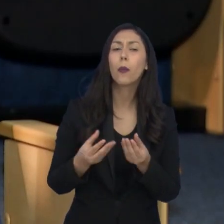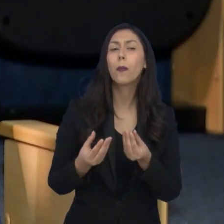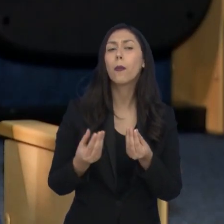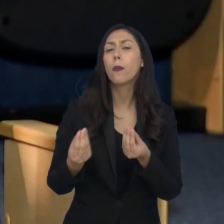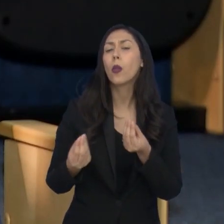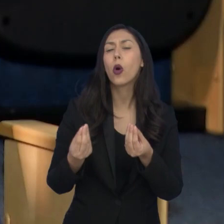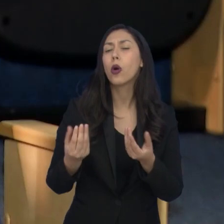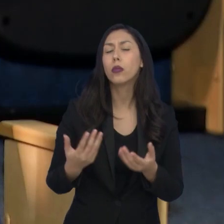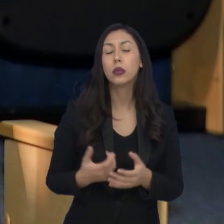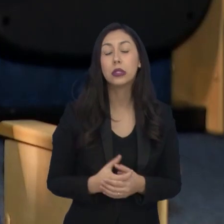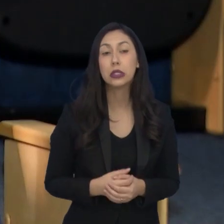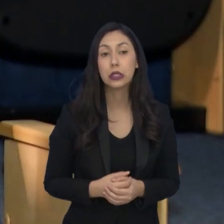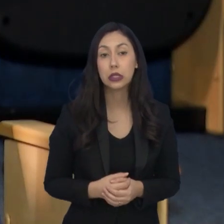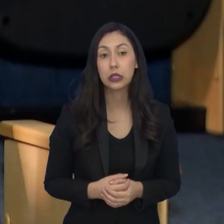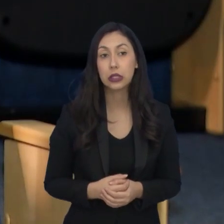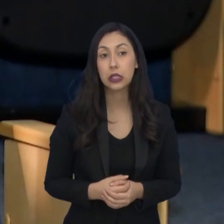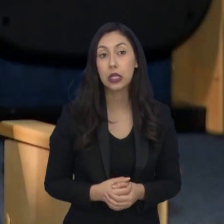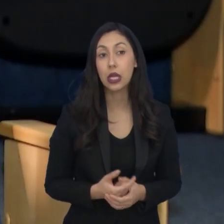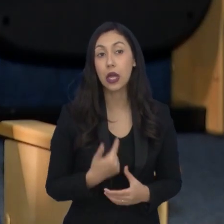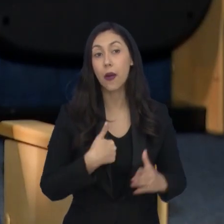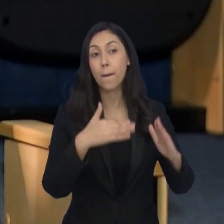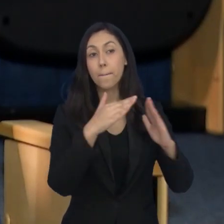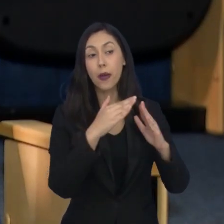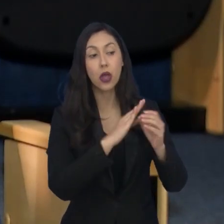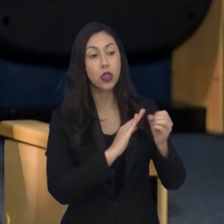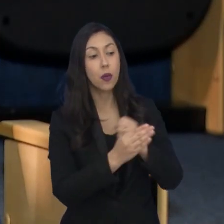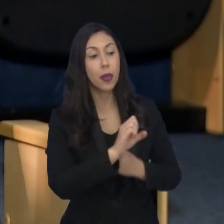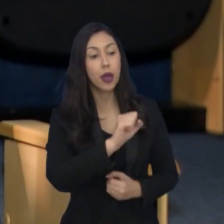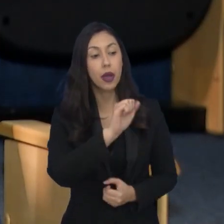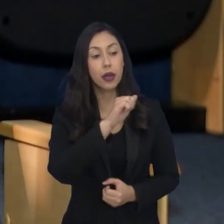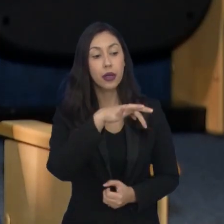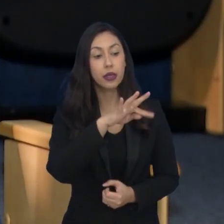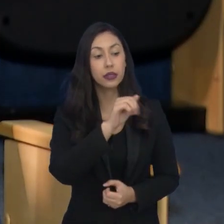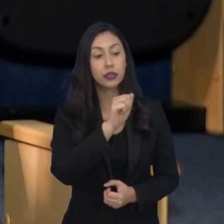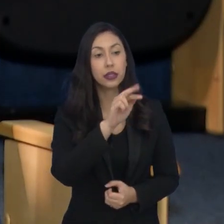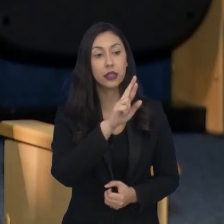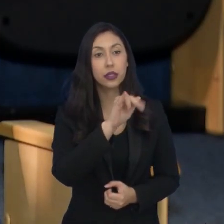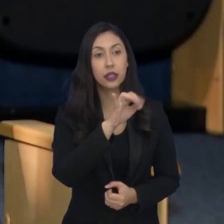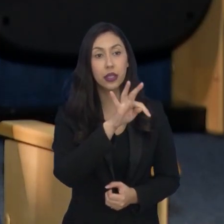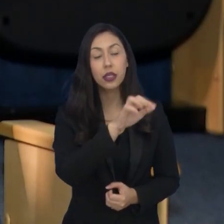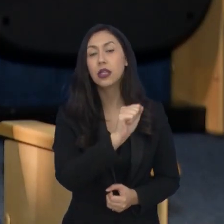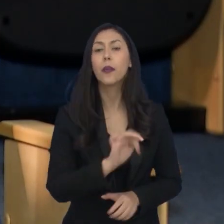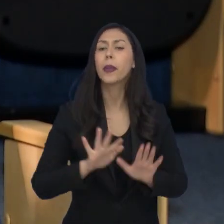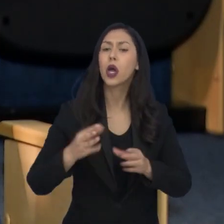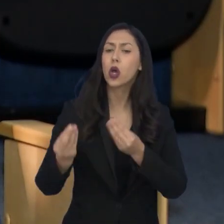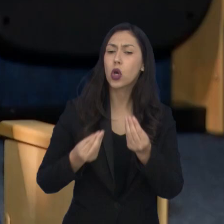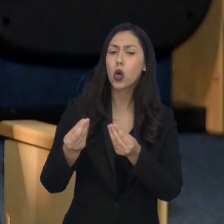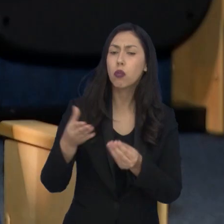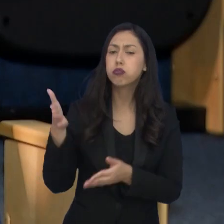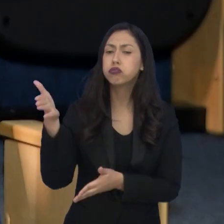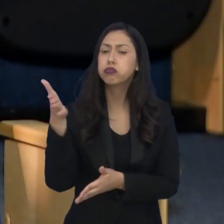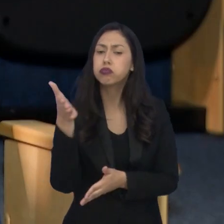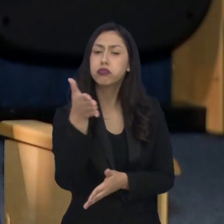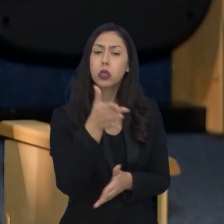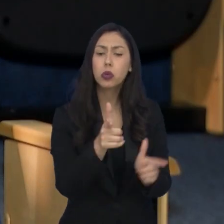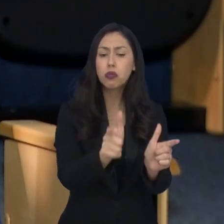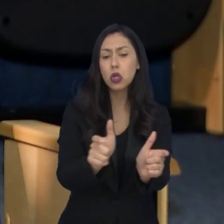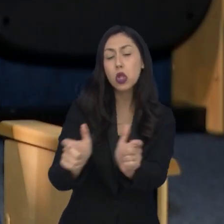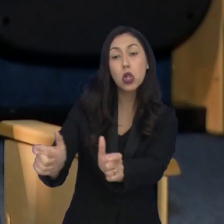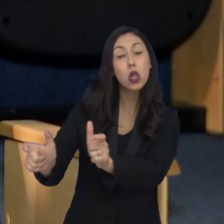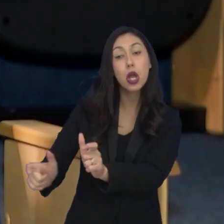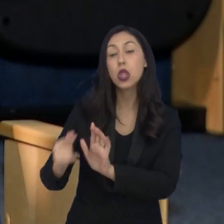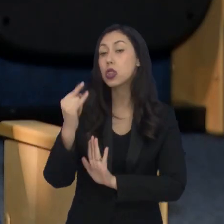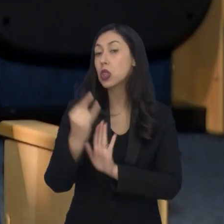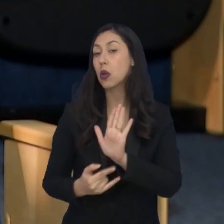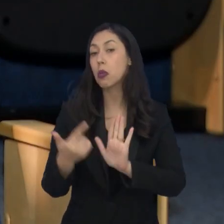bairro? Eu morei no Santa Rita. Tá, e aí como que a senhora foi parar nesses outros locais que ainda não